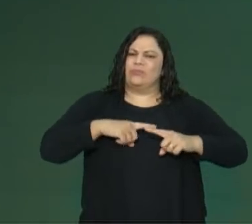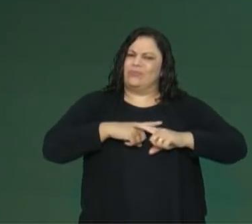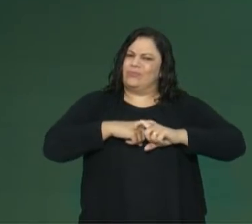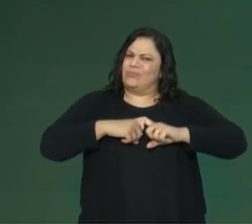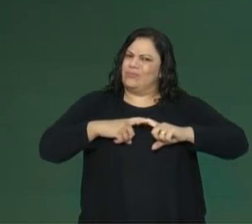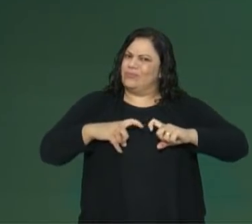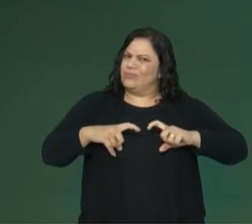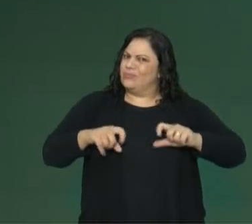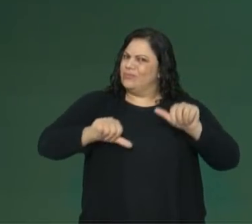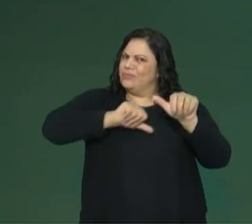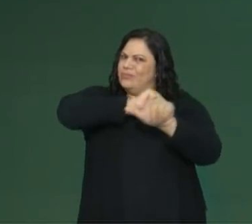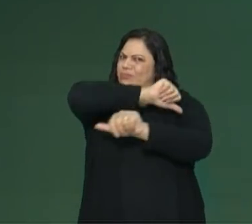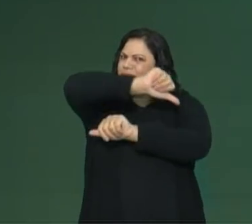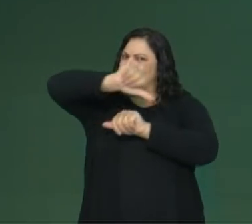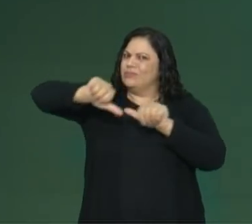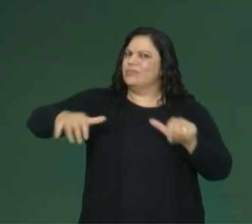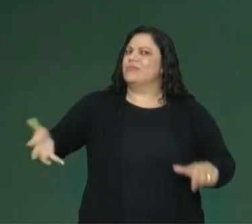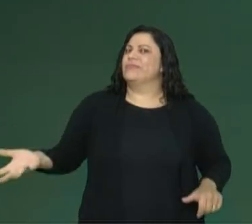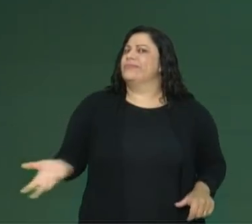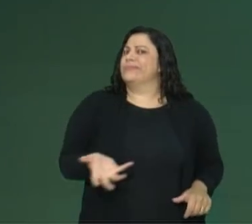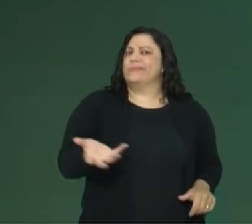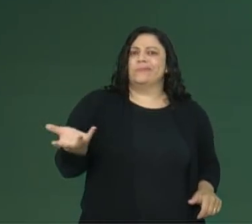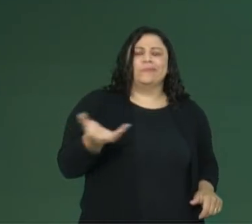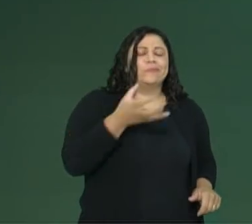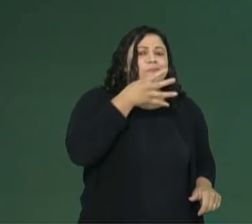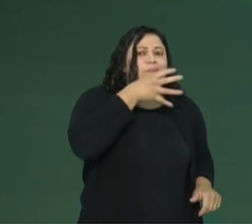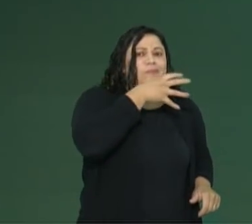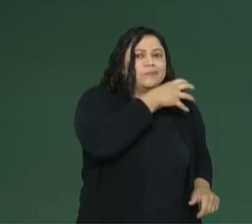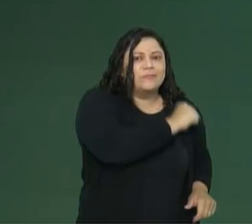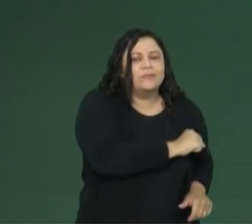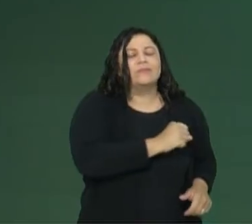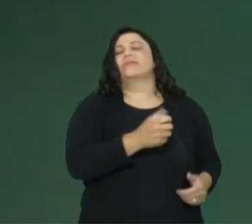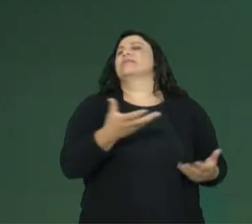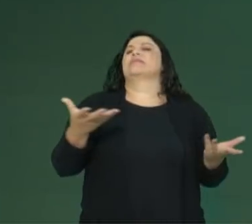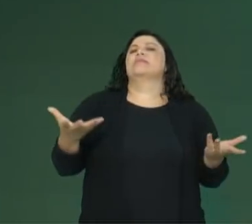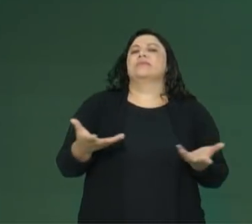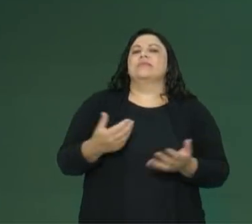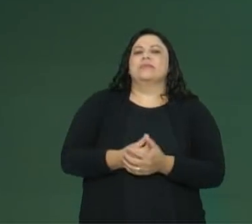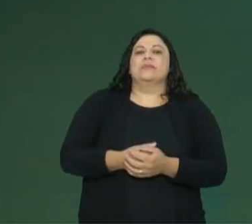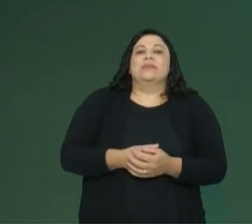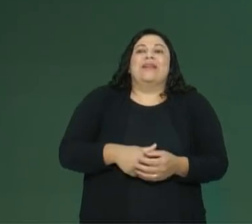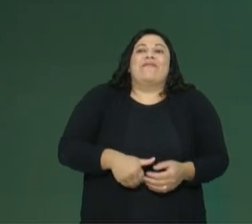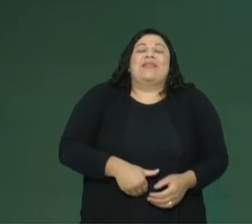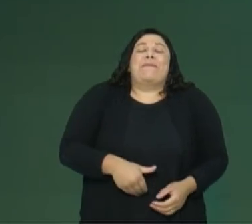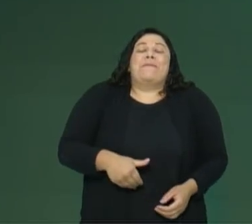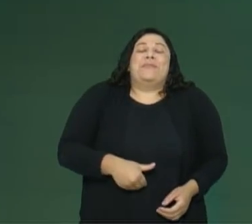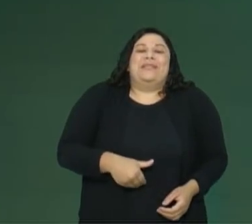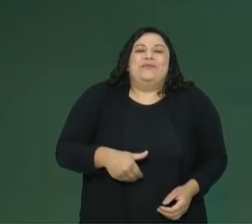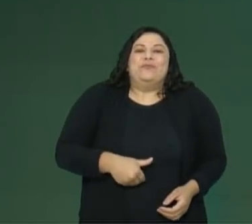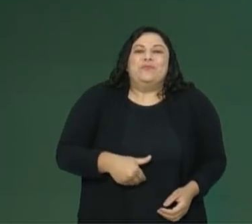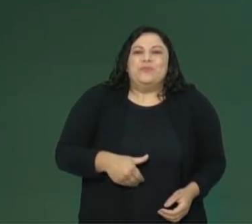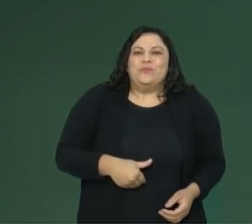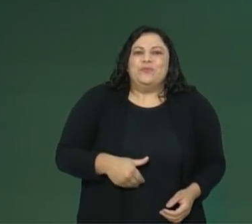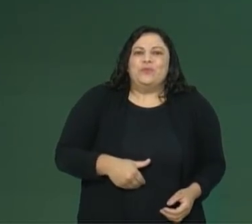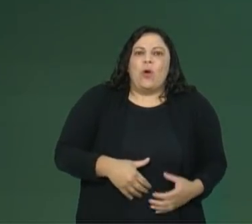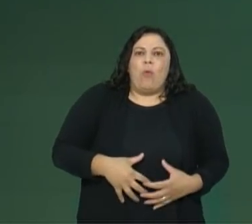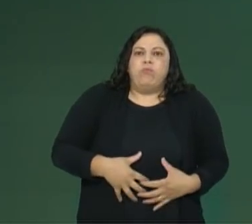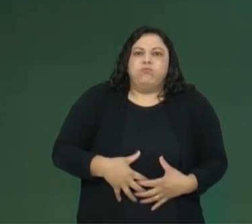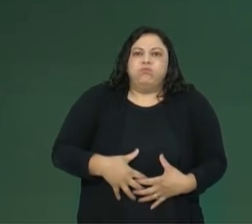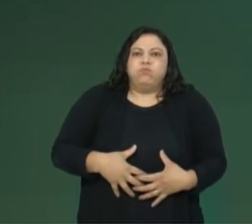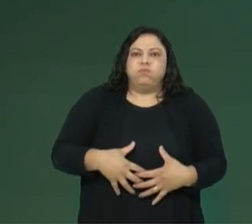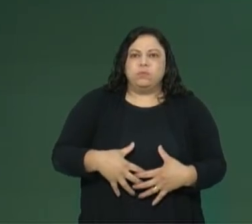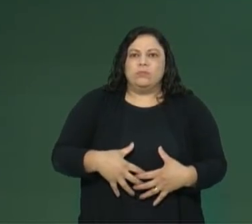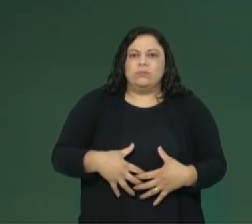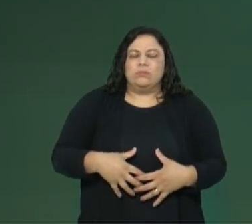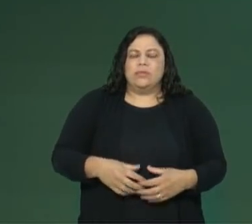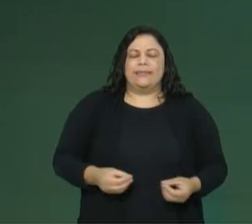muito rápido, consomem muito nutriente, portanto eles vão dar muito apetite, vão gerar um inchaço na barriga por causa da